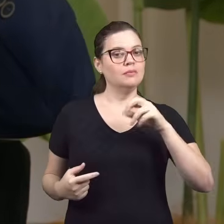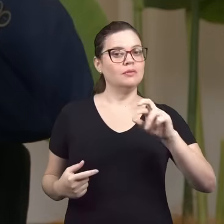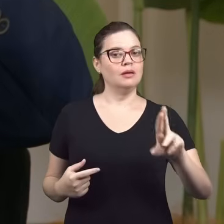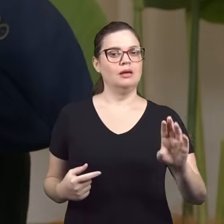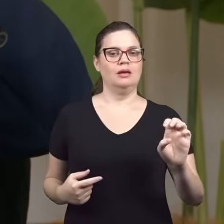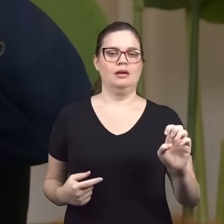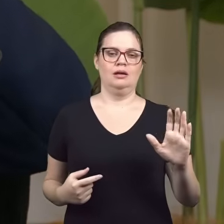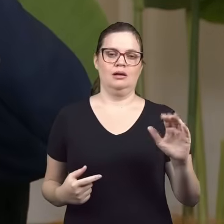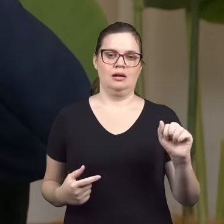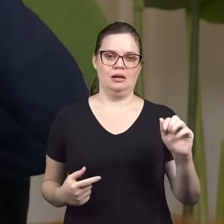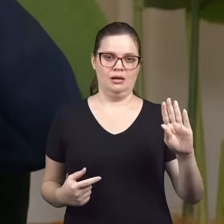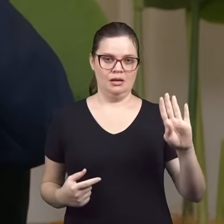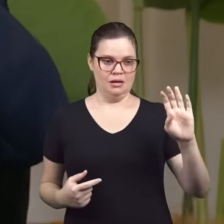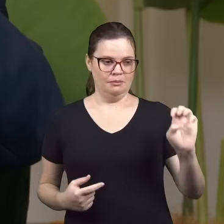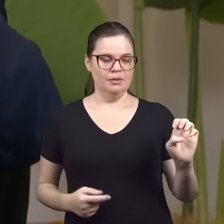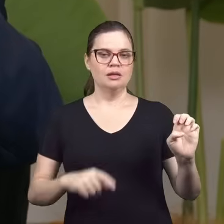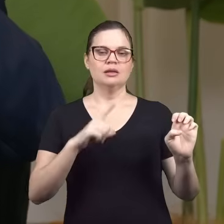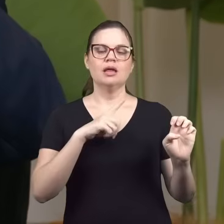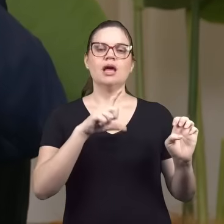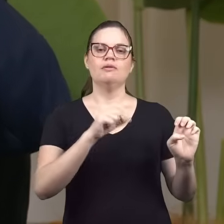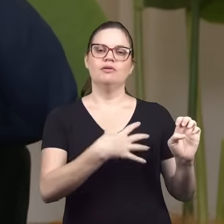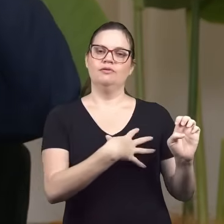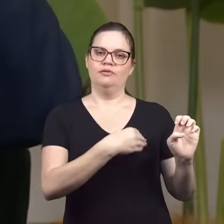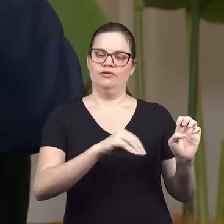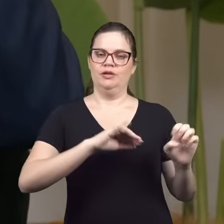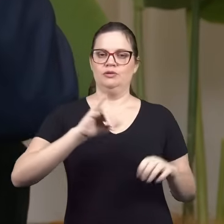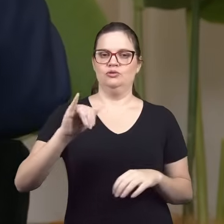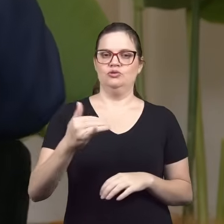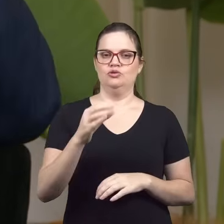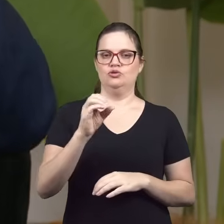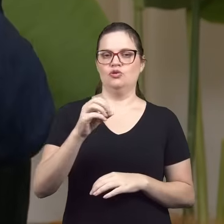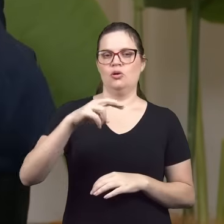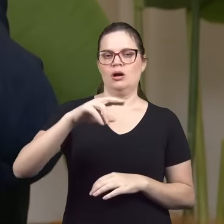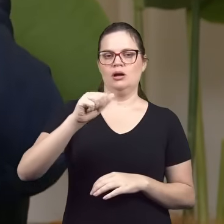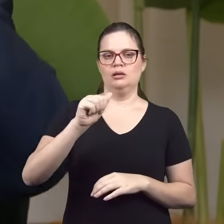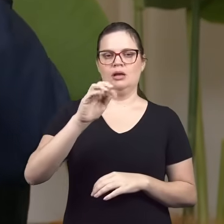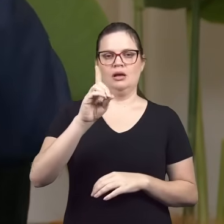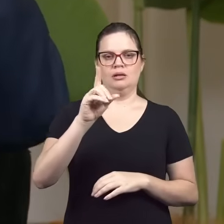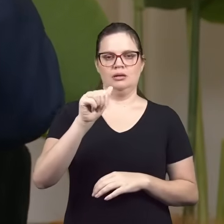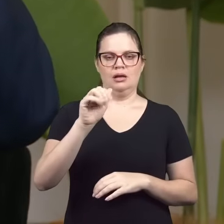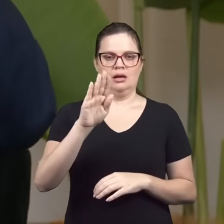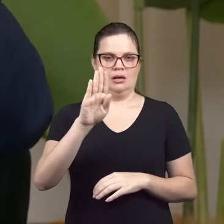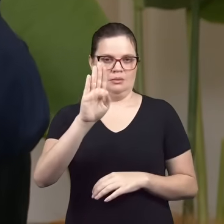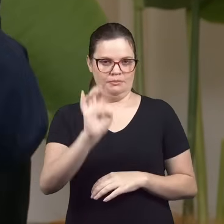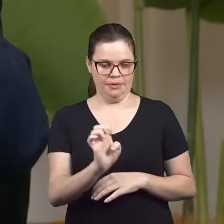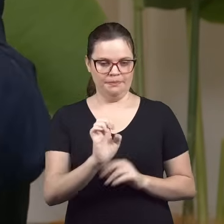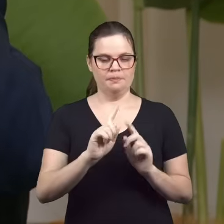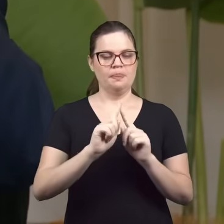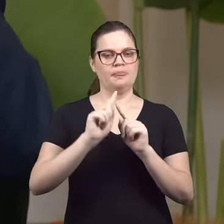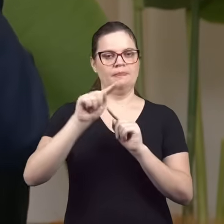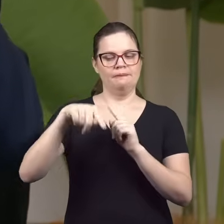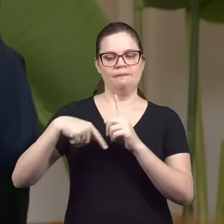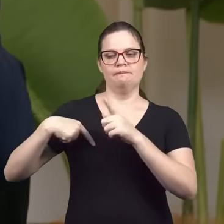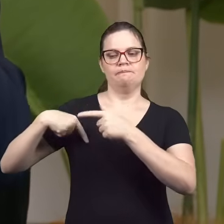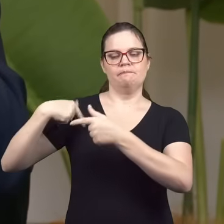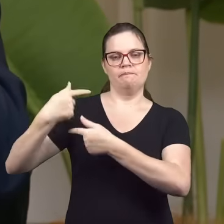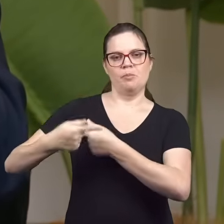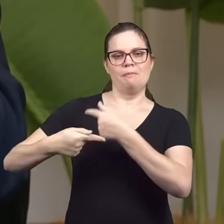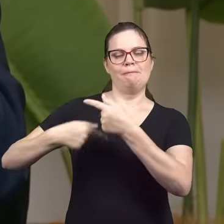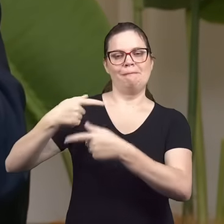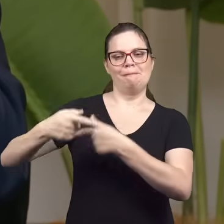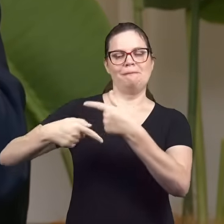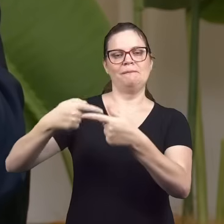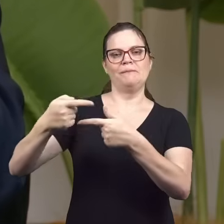um dos seus filhos, Jonadab, e depois as gerações, né, foram conhecidas